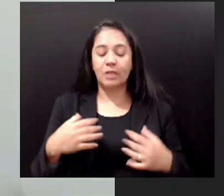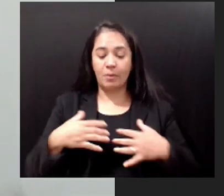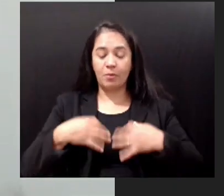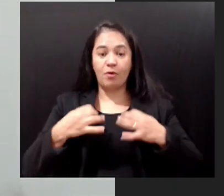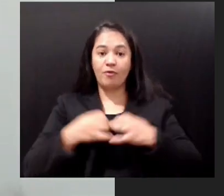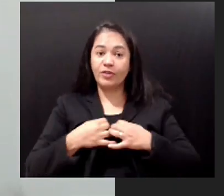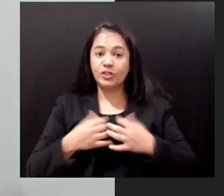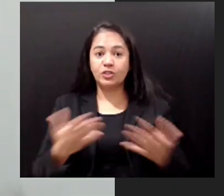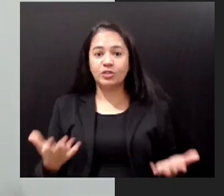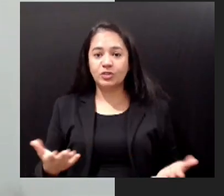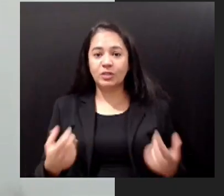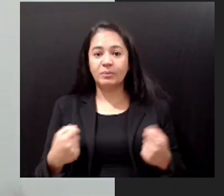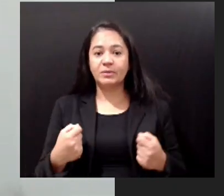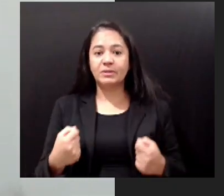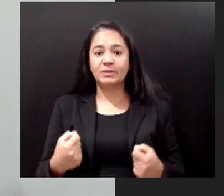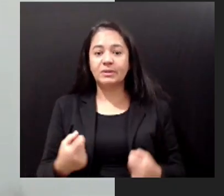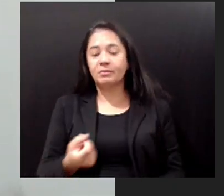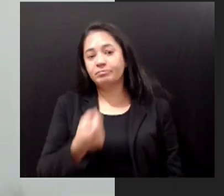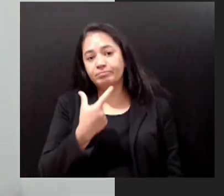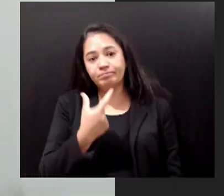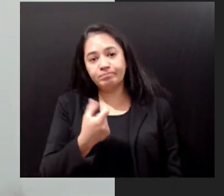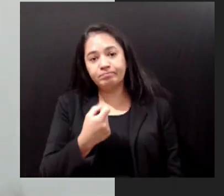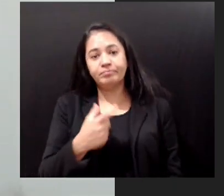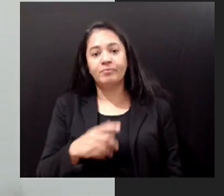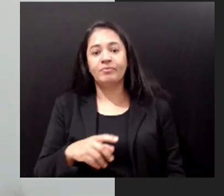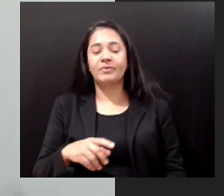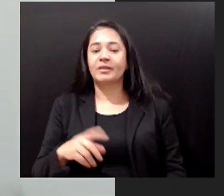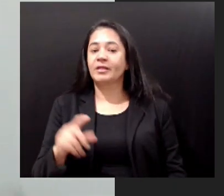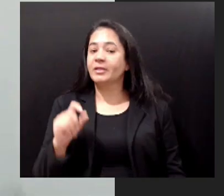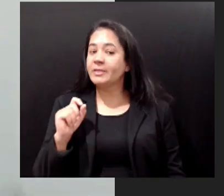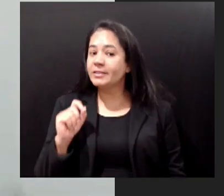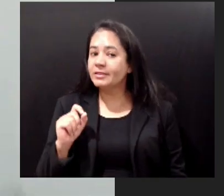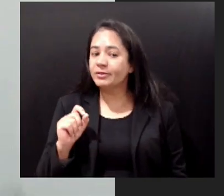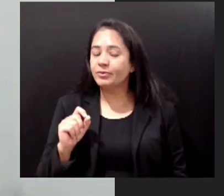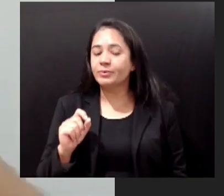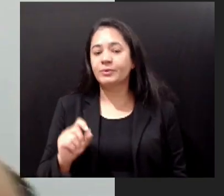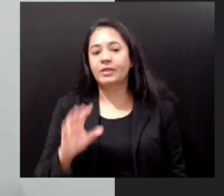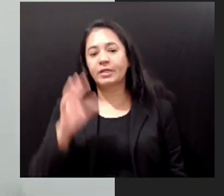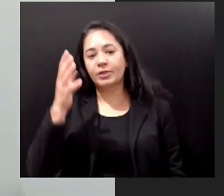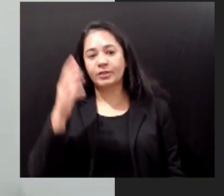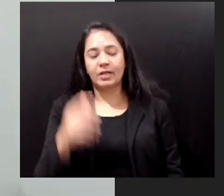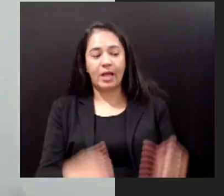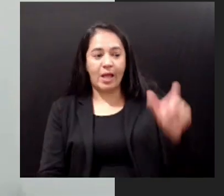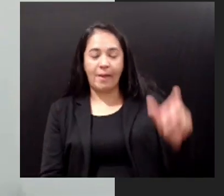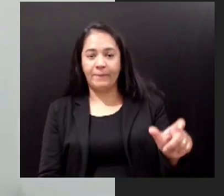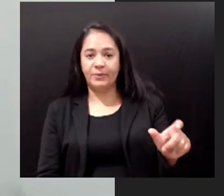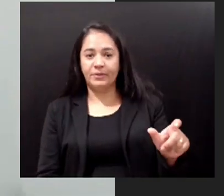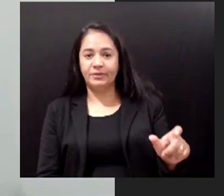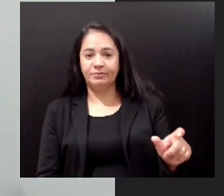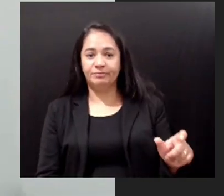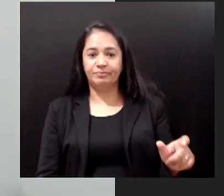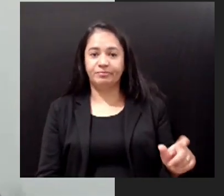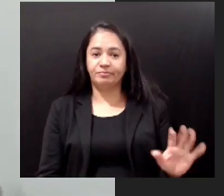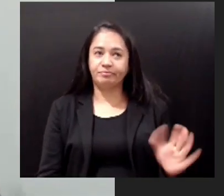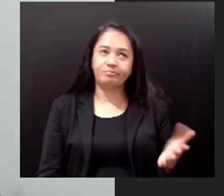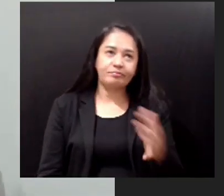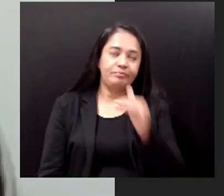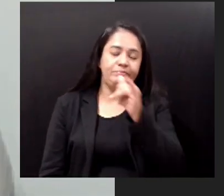precisamos nos medicar. Então, a ideia é que a pessoa que esteja, por